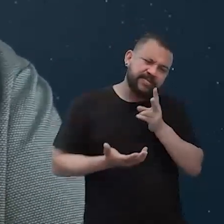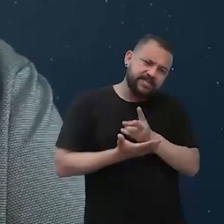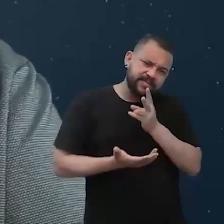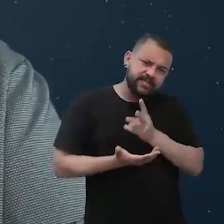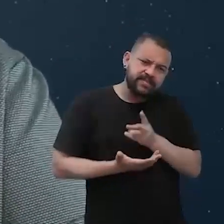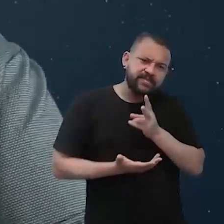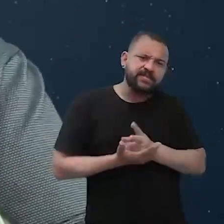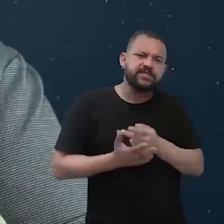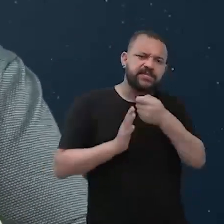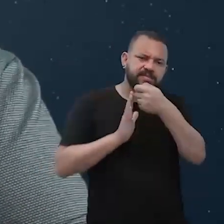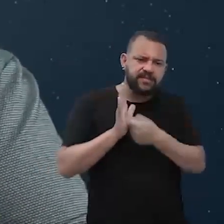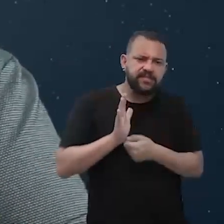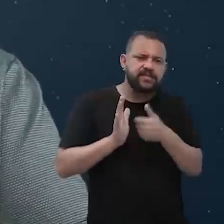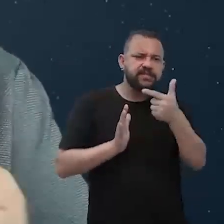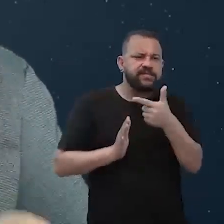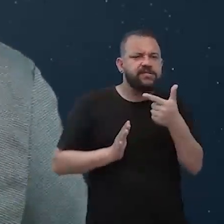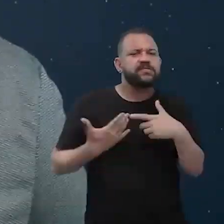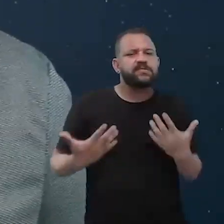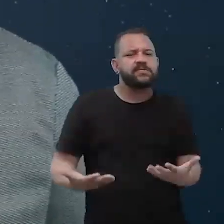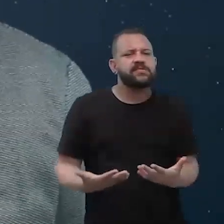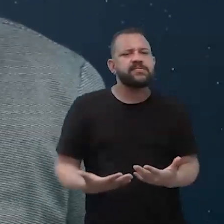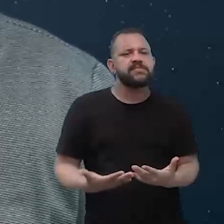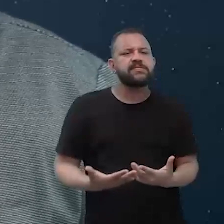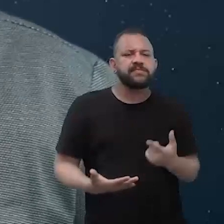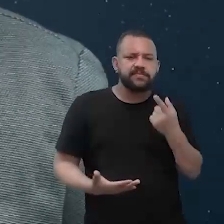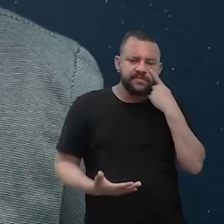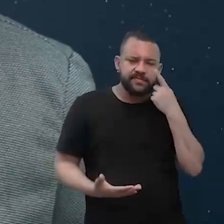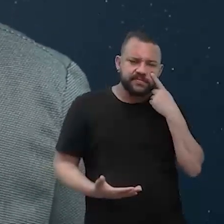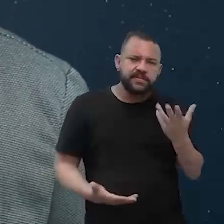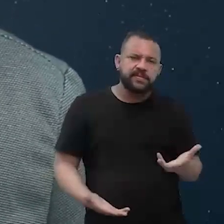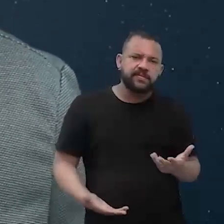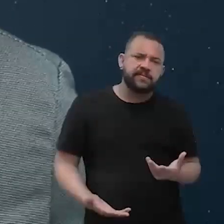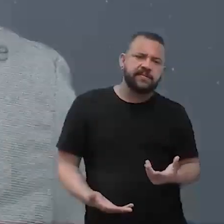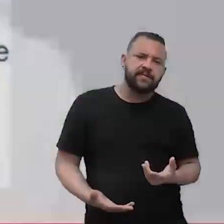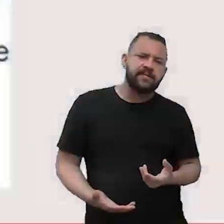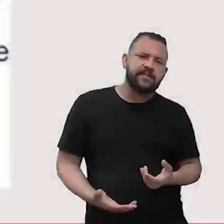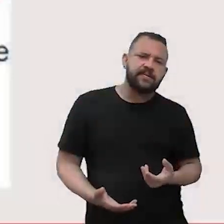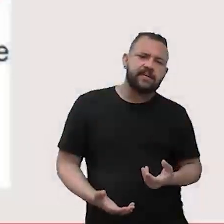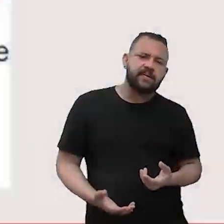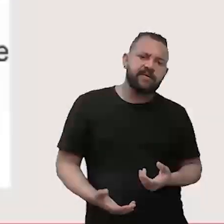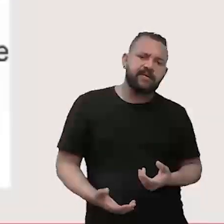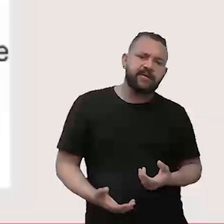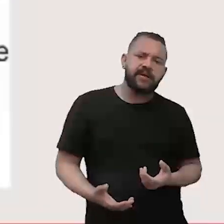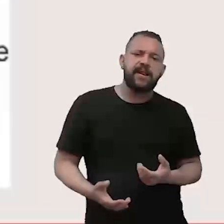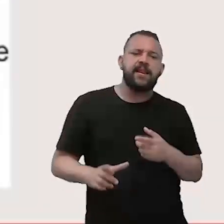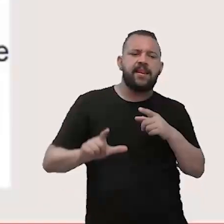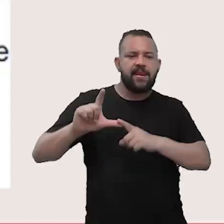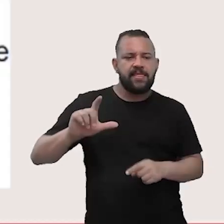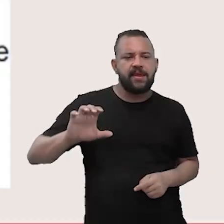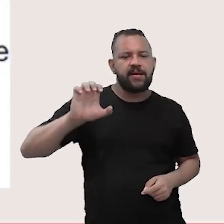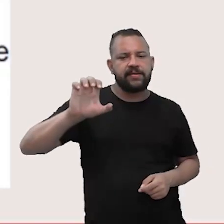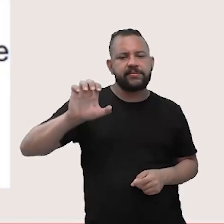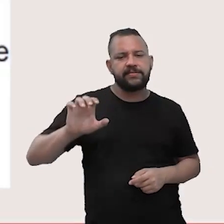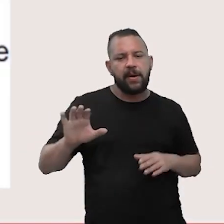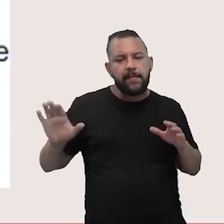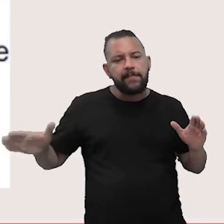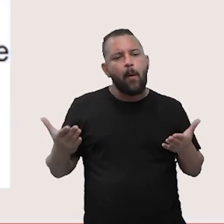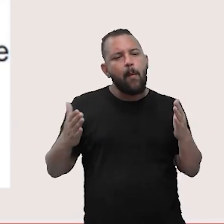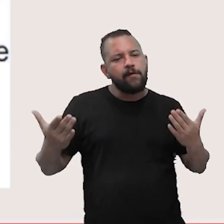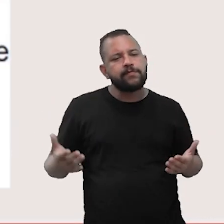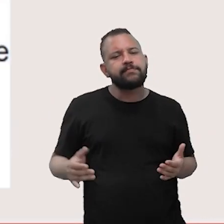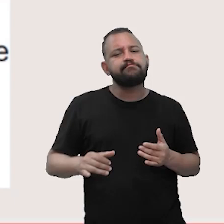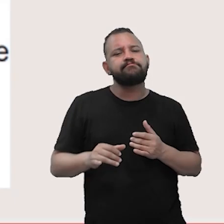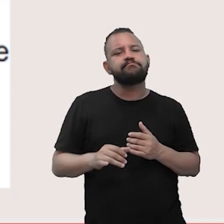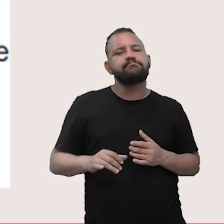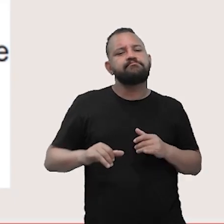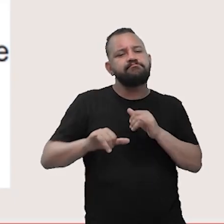ele vai confrontar. Então fica atento aí. Dá uma olhada lá. A letra E promove a campanha de adoção